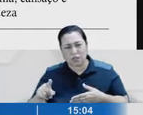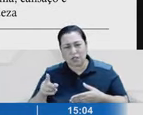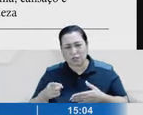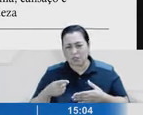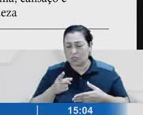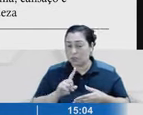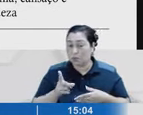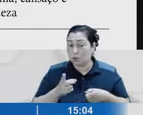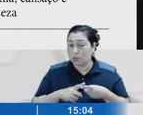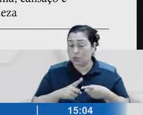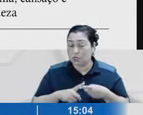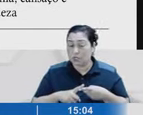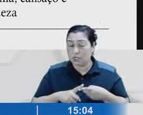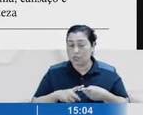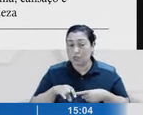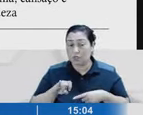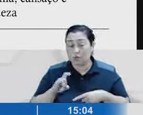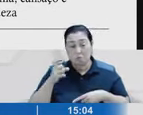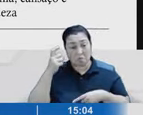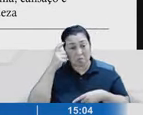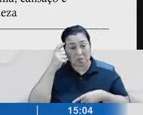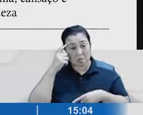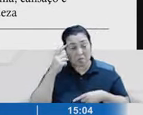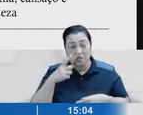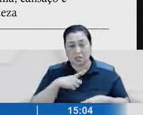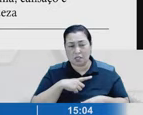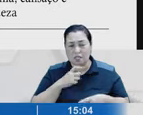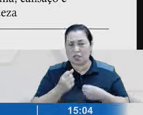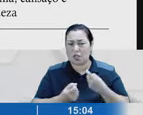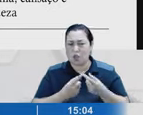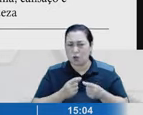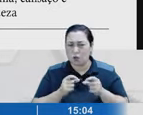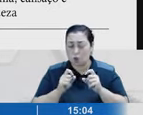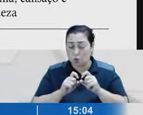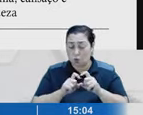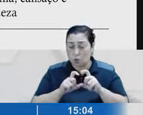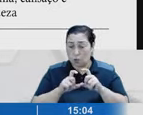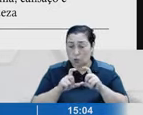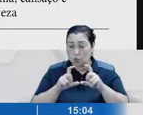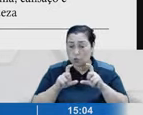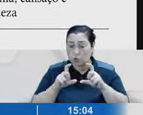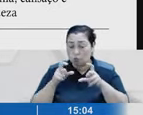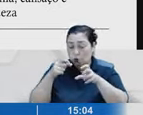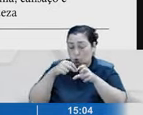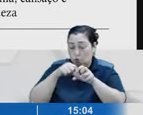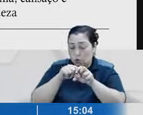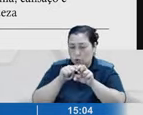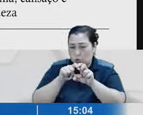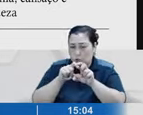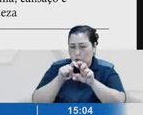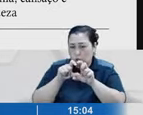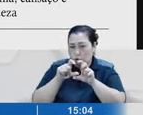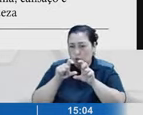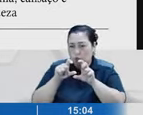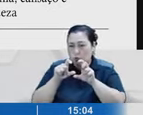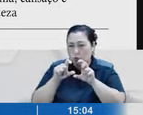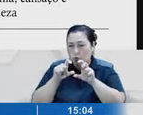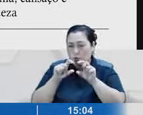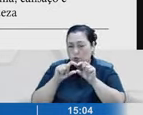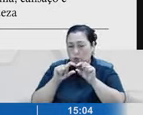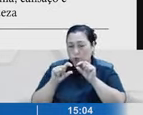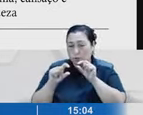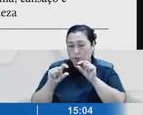e vem. Por quê? Se formos pensar, tem alguma coisa crescendo dentro do intestino, que é um tubo,